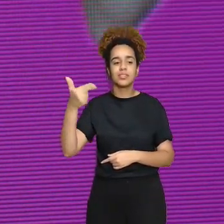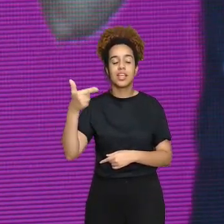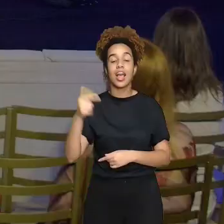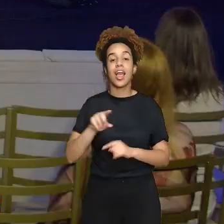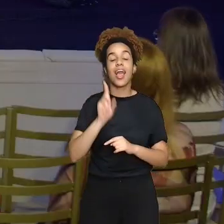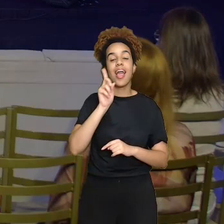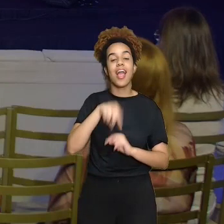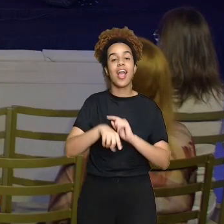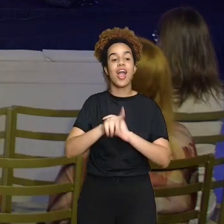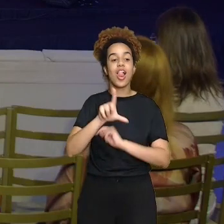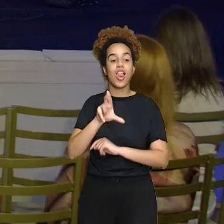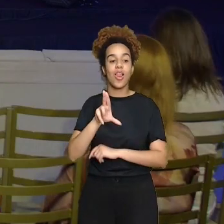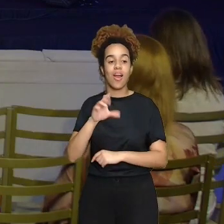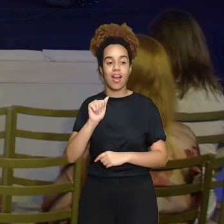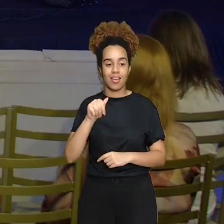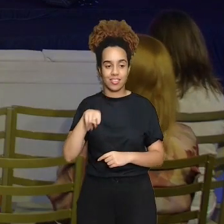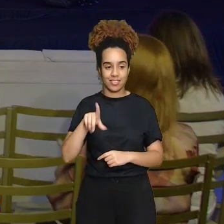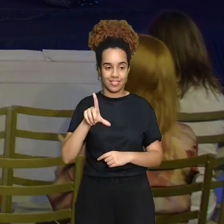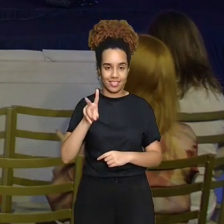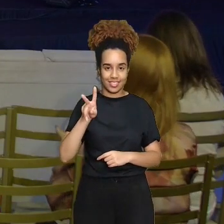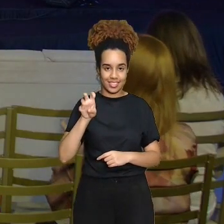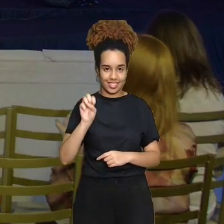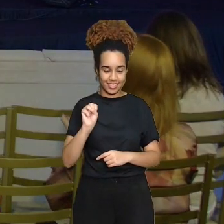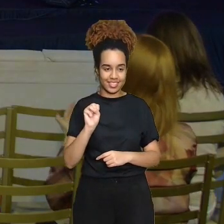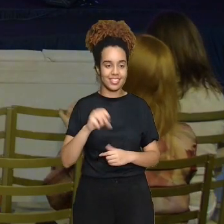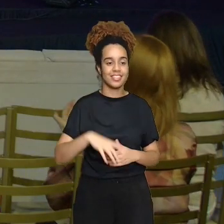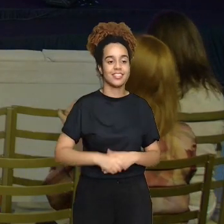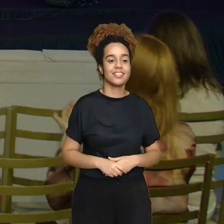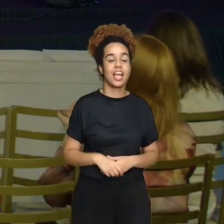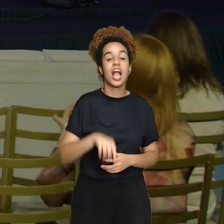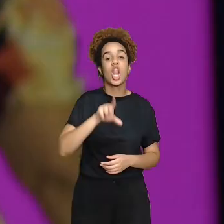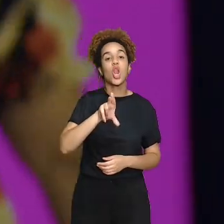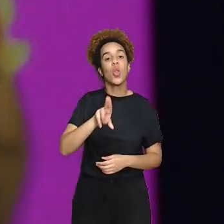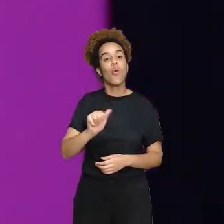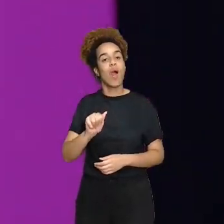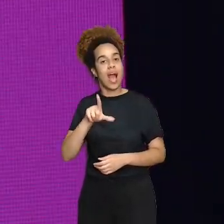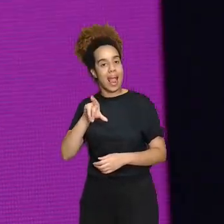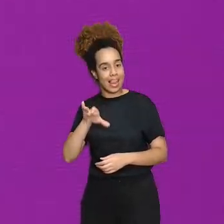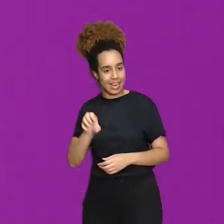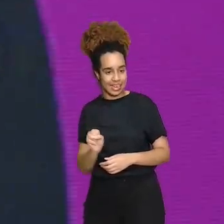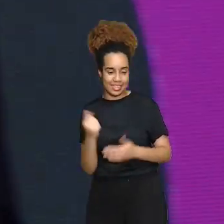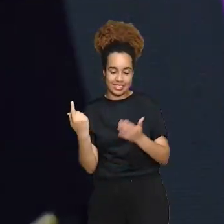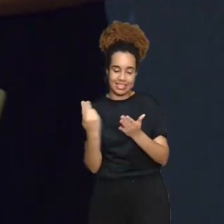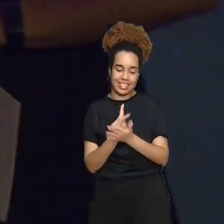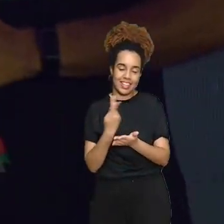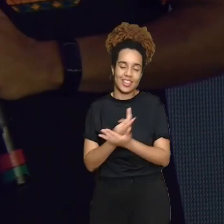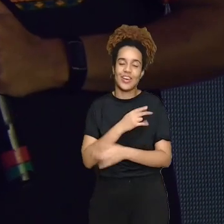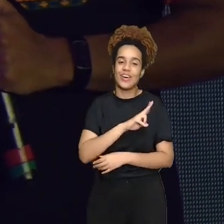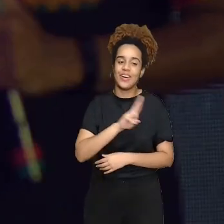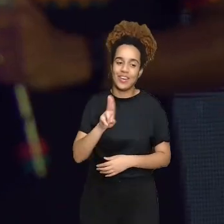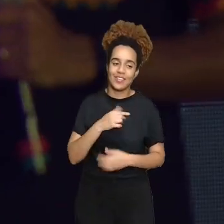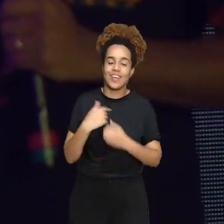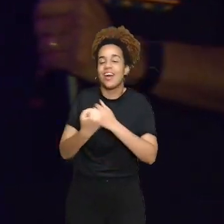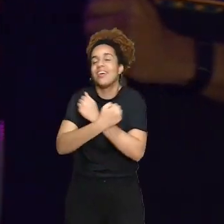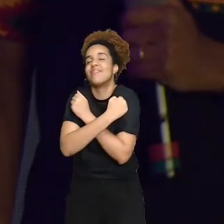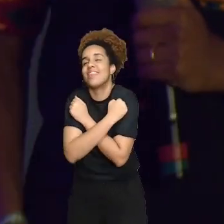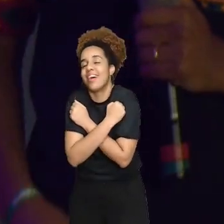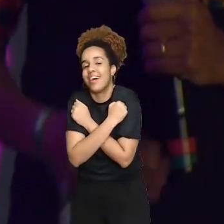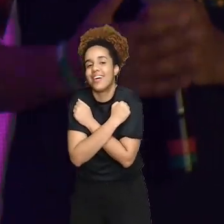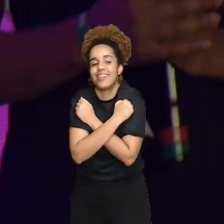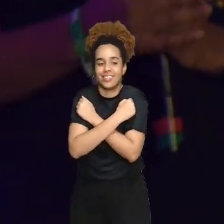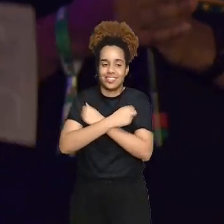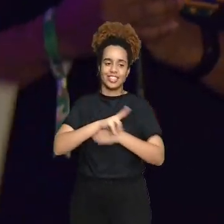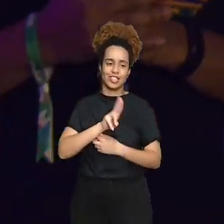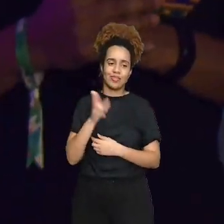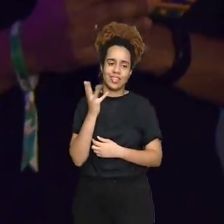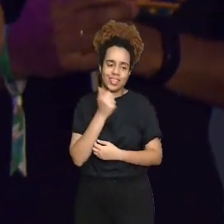Lu Alves. A Lualis, dá abraço também, que eu gosto do abraço, Lualis. Eu falei, é um mico que apaga aqui em cima,